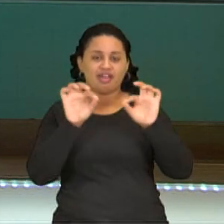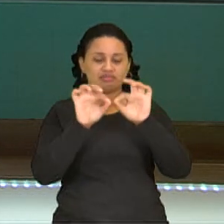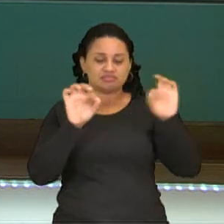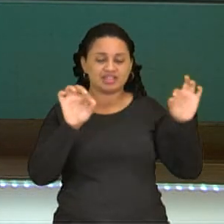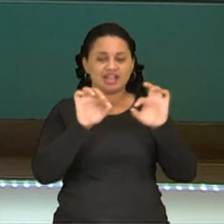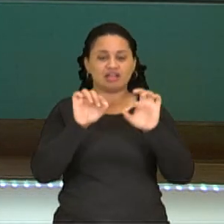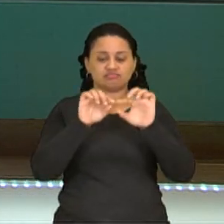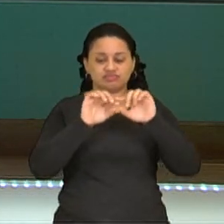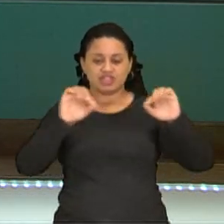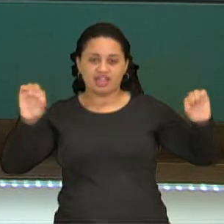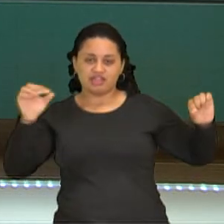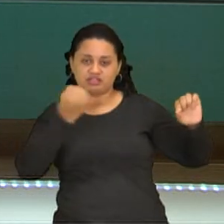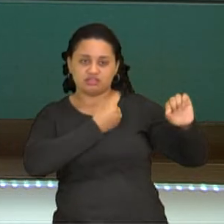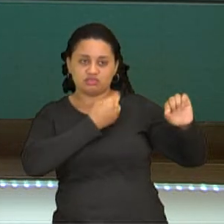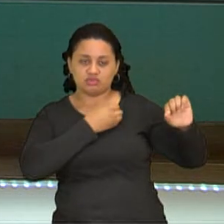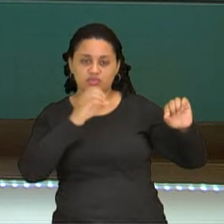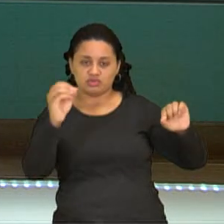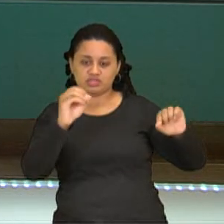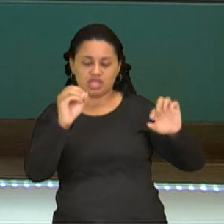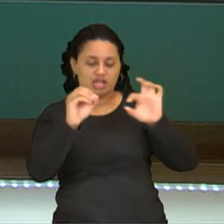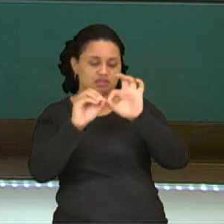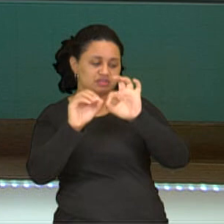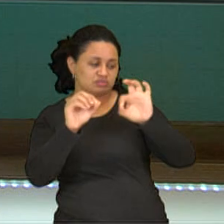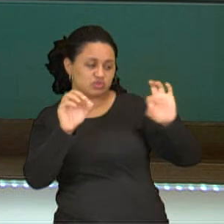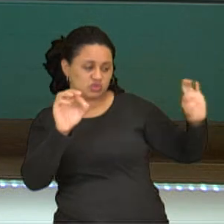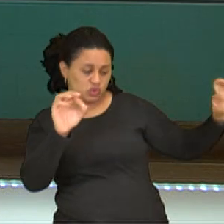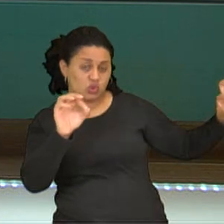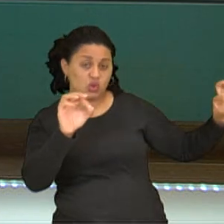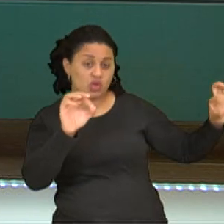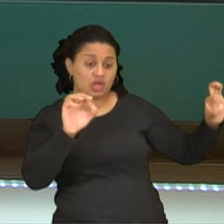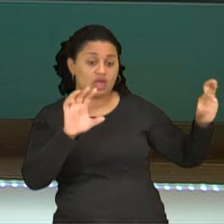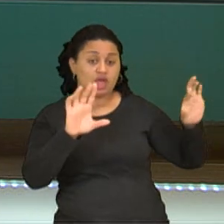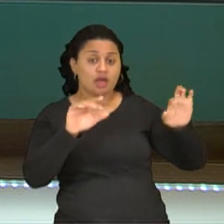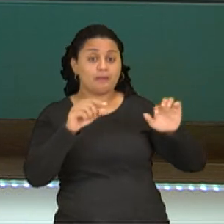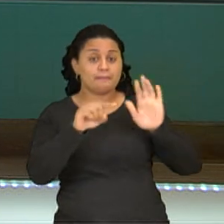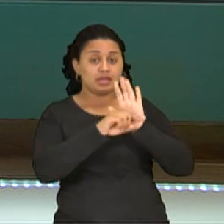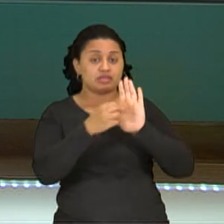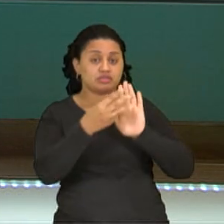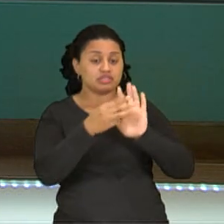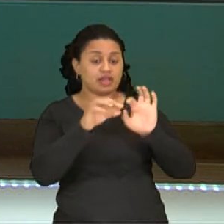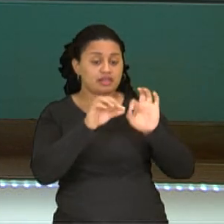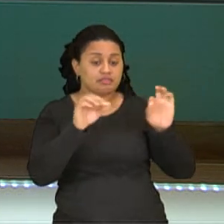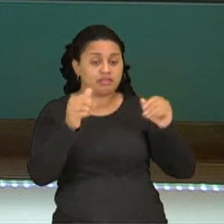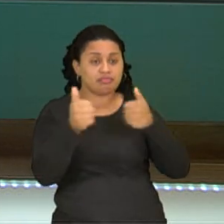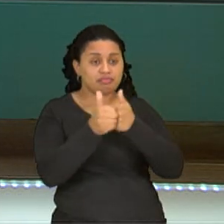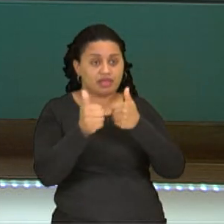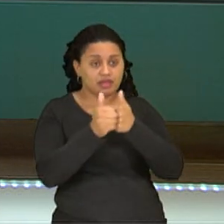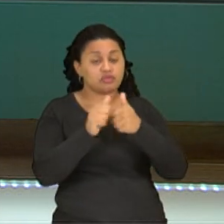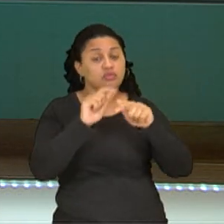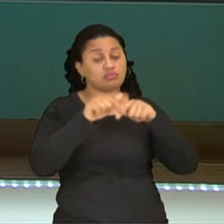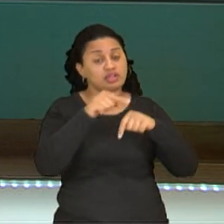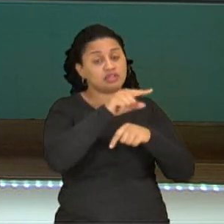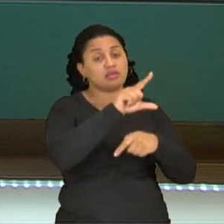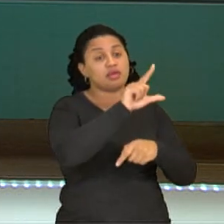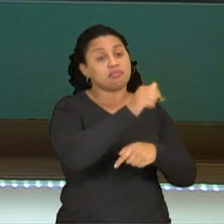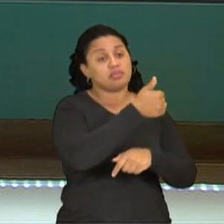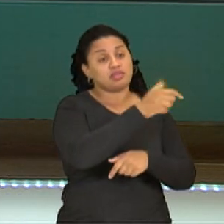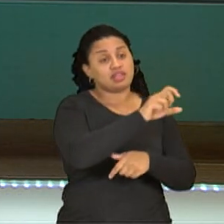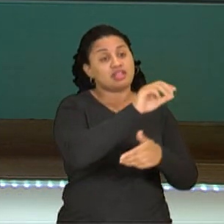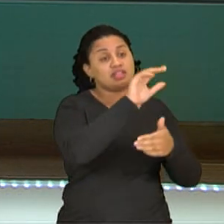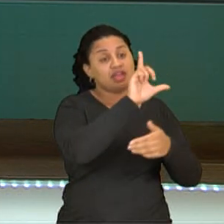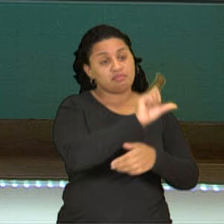reta numérica e está mais distante do zero do que o menos 3. Então por isso que ele é menor que menos